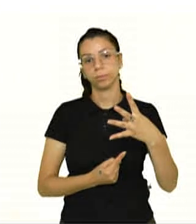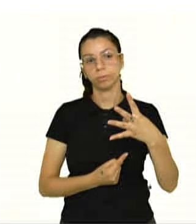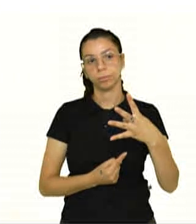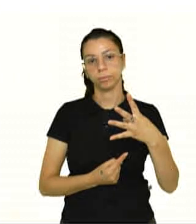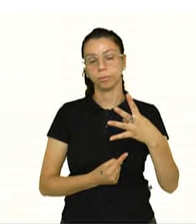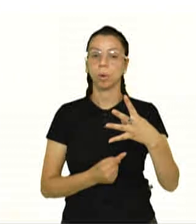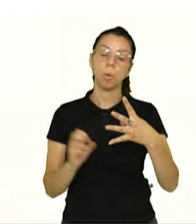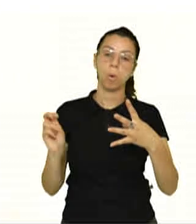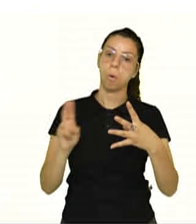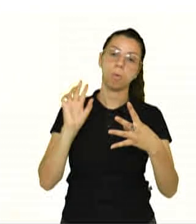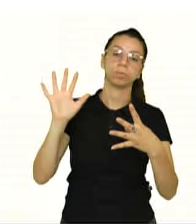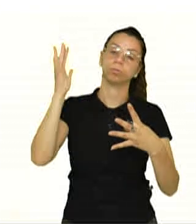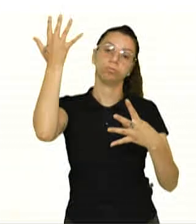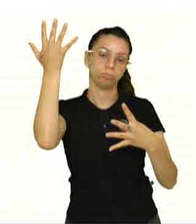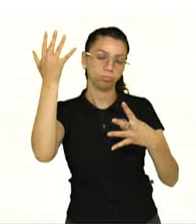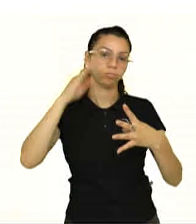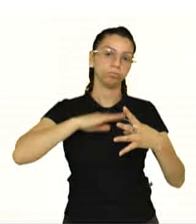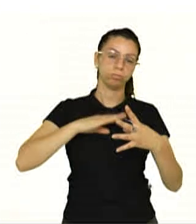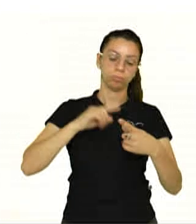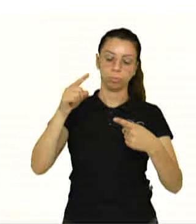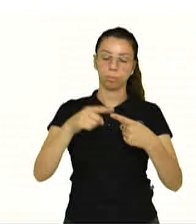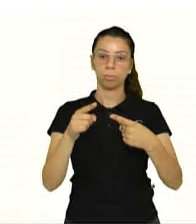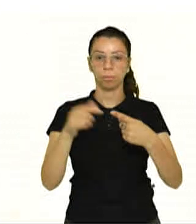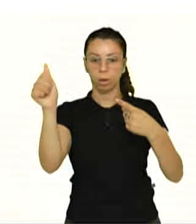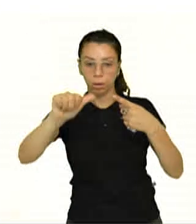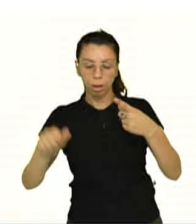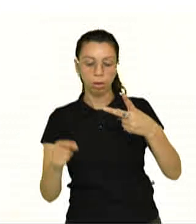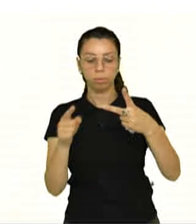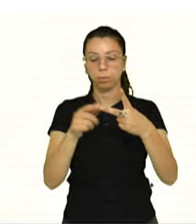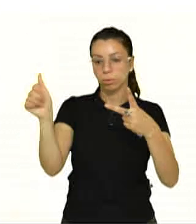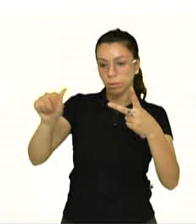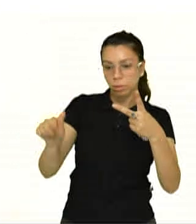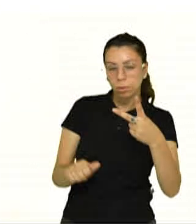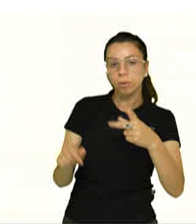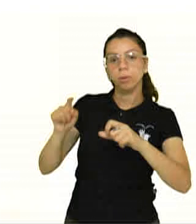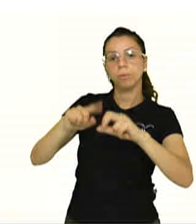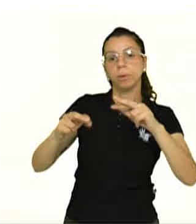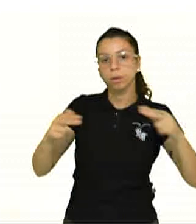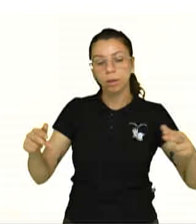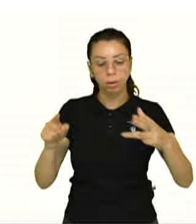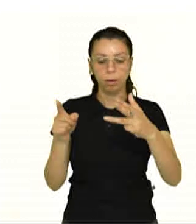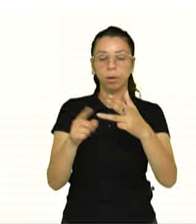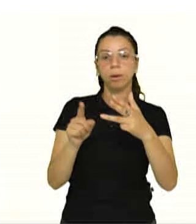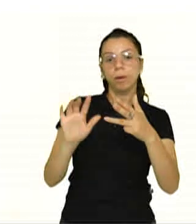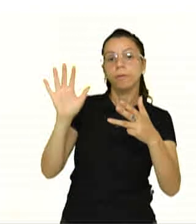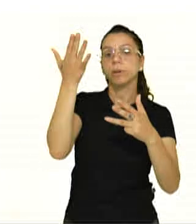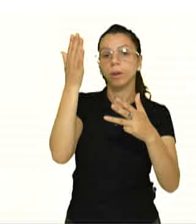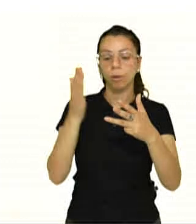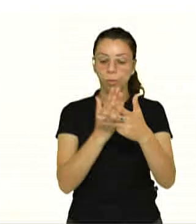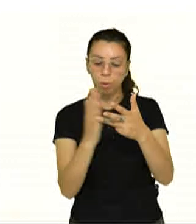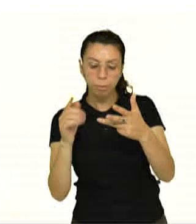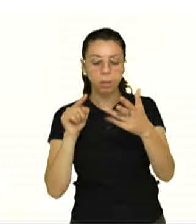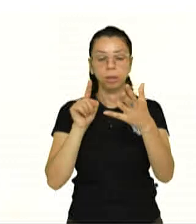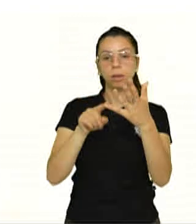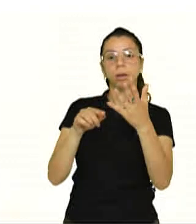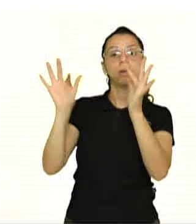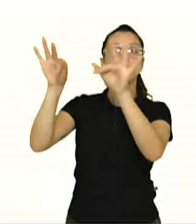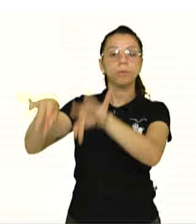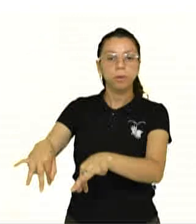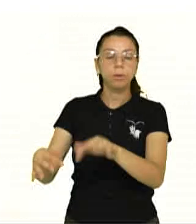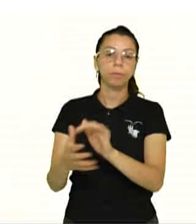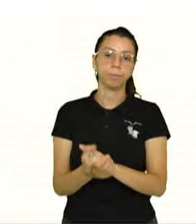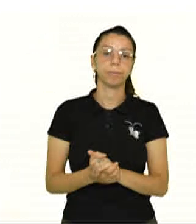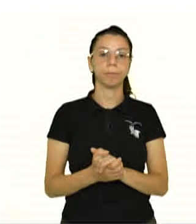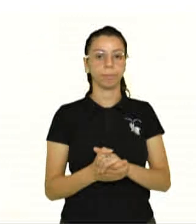ou 4 causas: a matéria, a forma, a causa eficiente e a causa final. Destas, a causa final